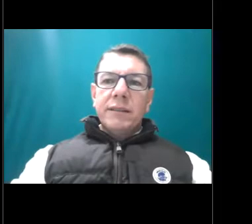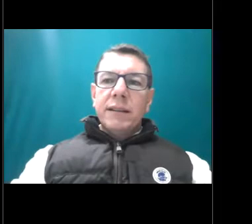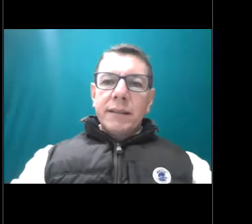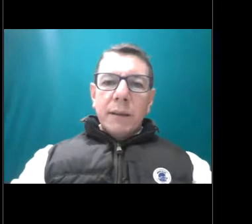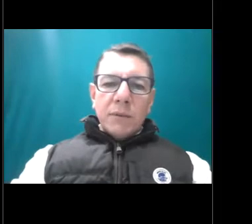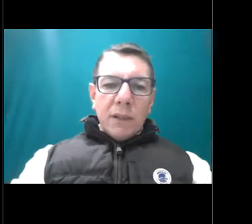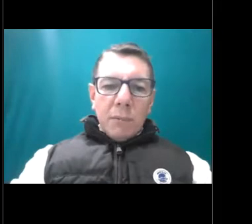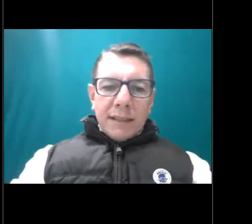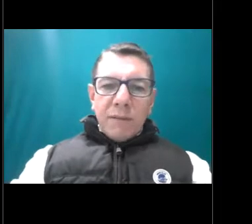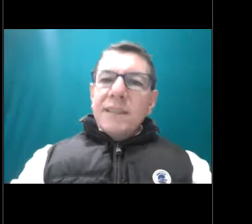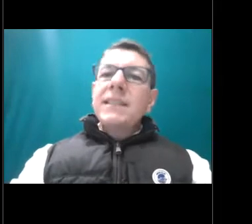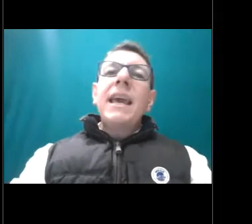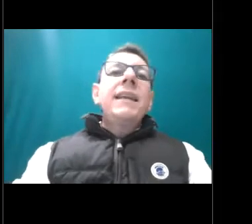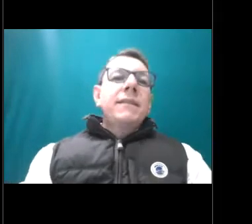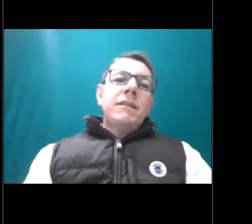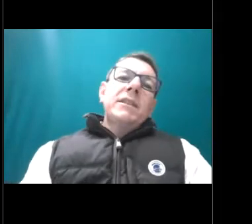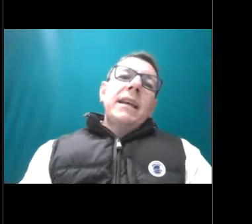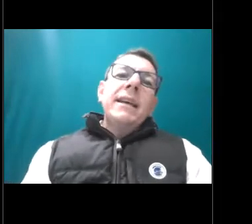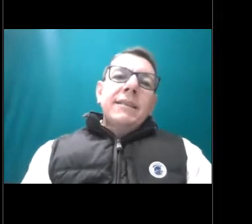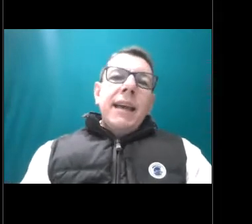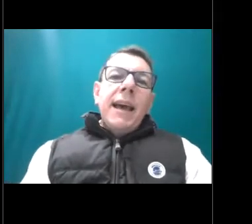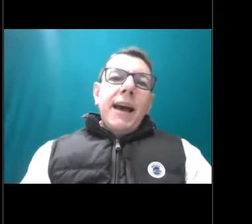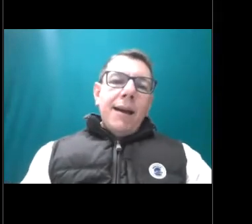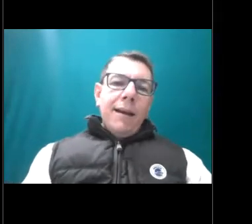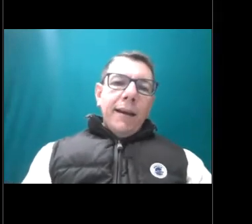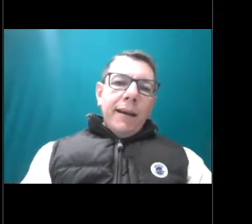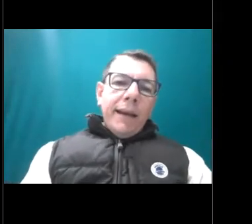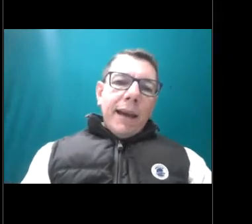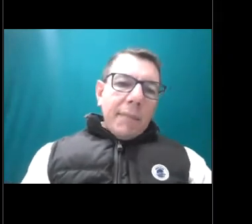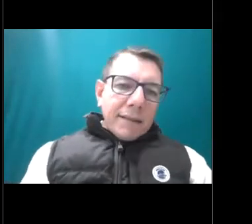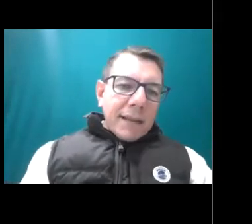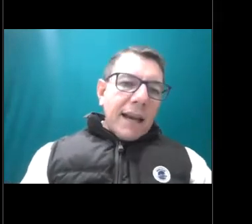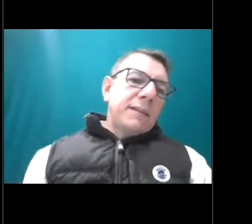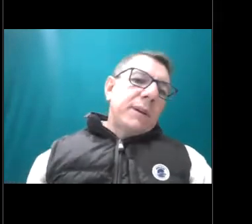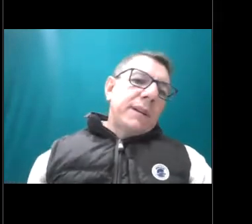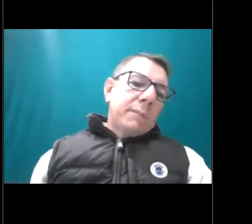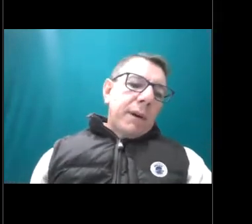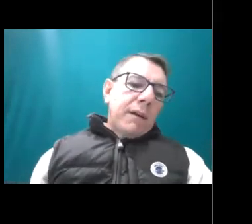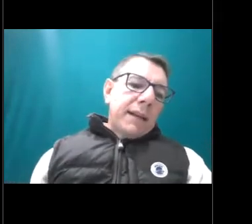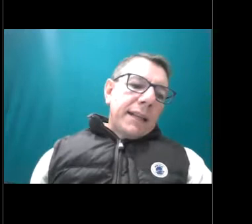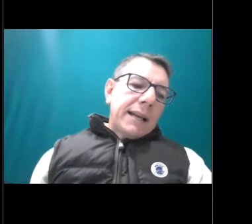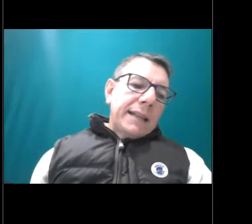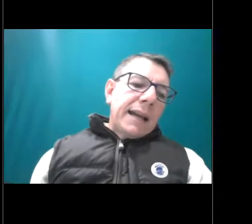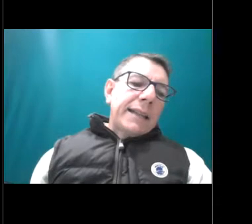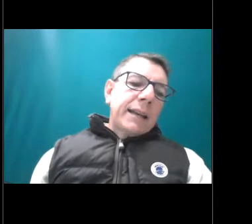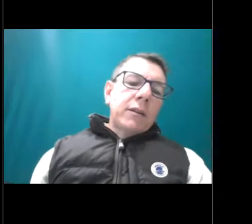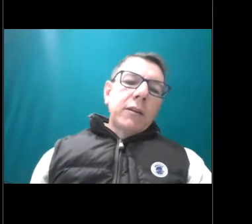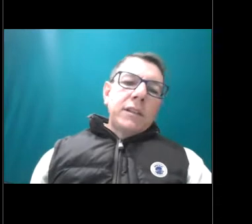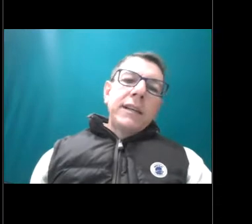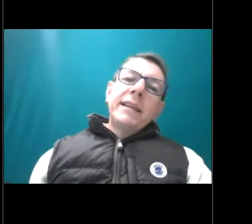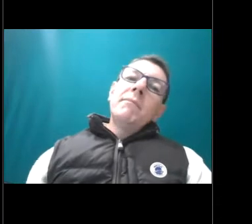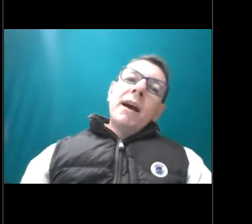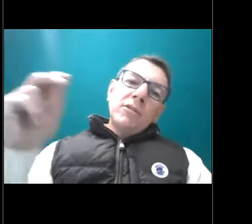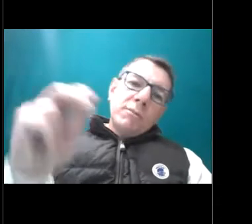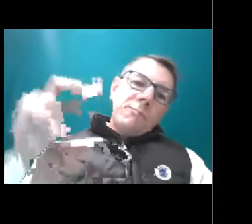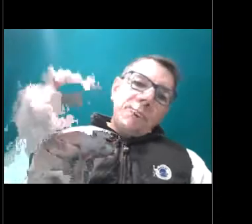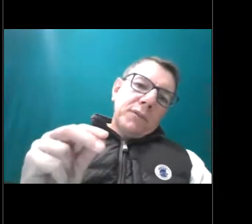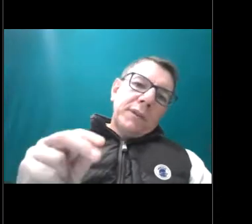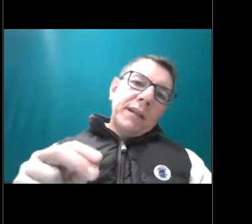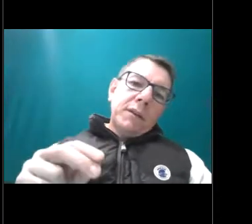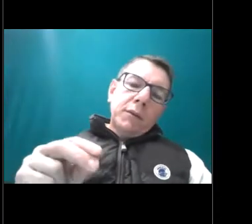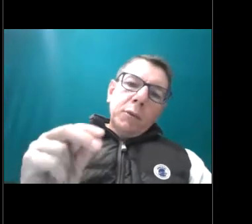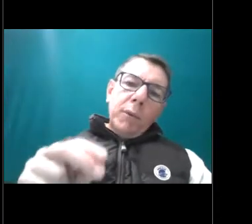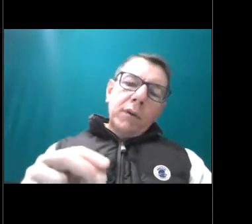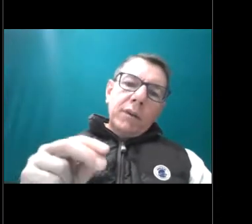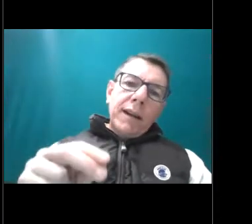né? Nós estamos sendo mais eficientes. Eu acho que essa é a mensagem principal aí da tecnologia. E mais uma